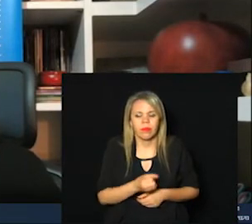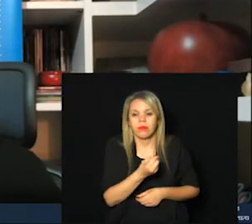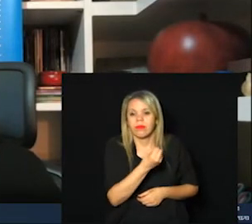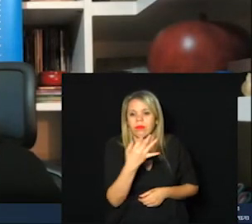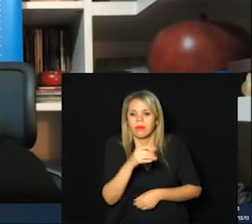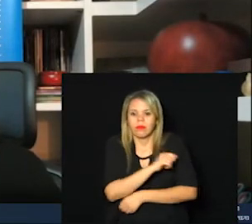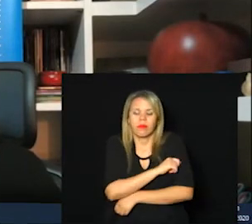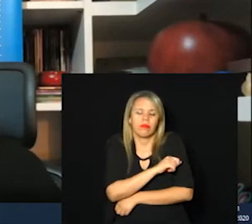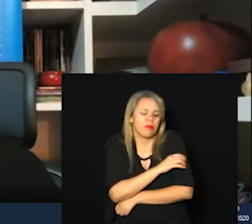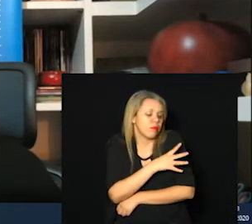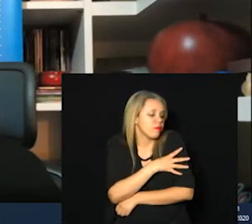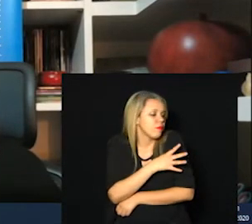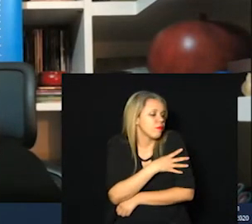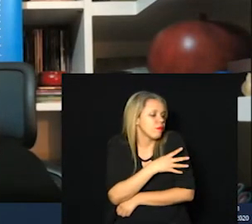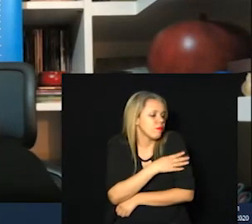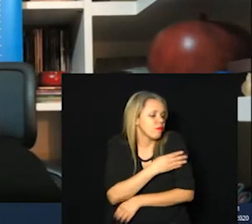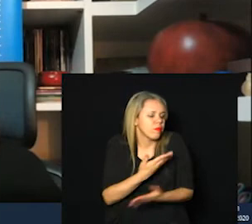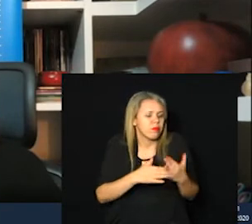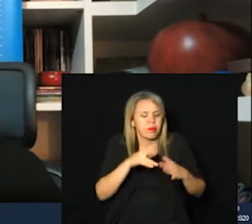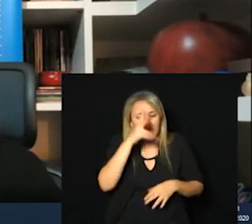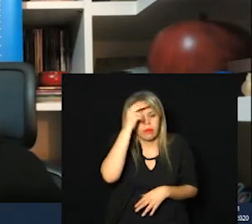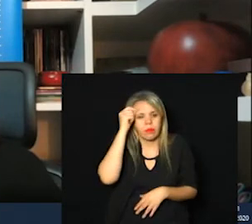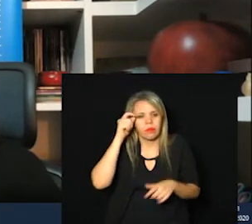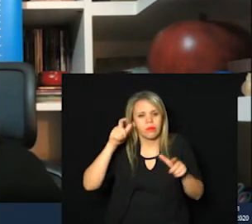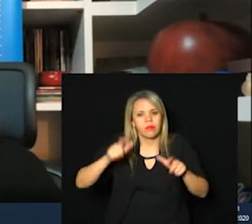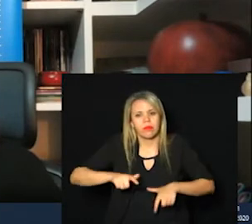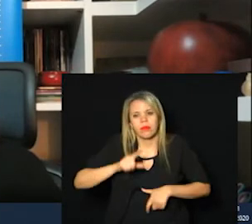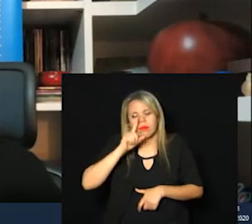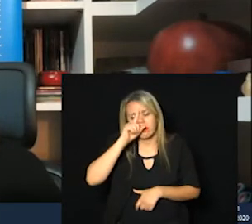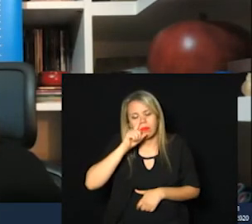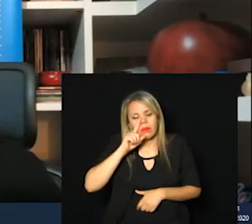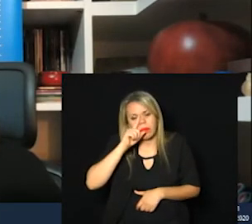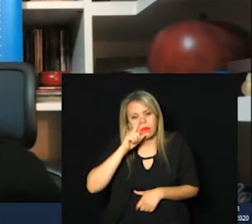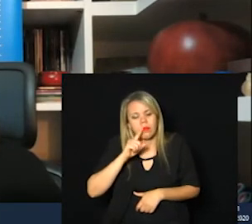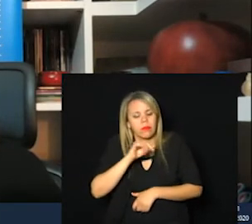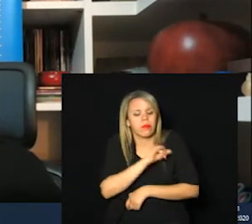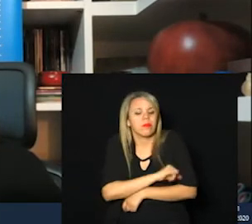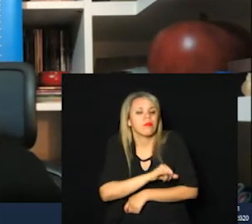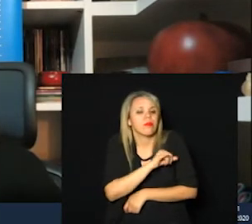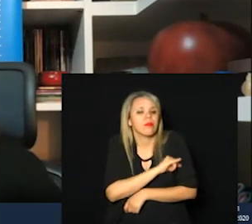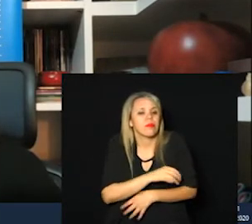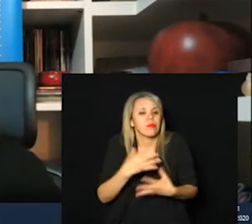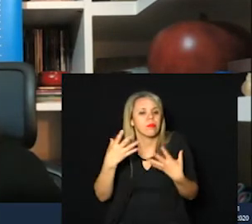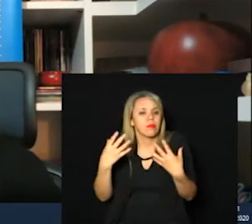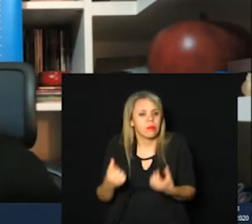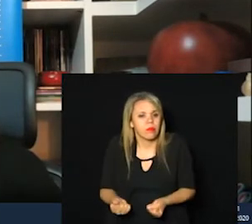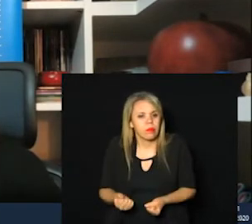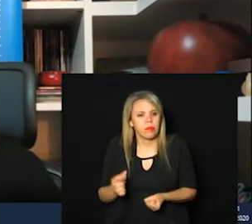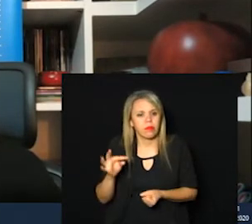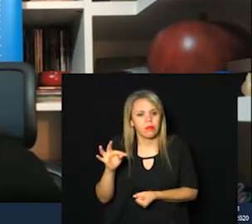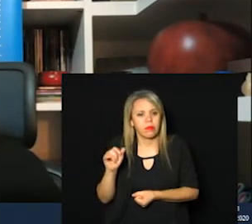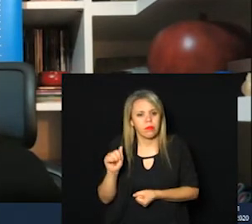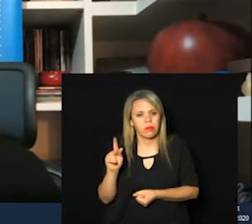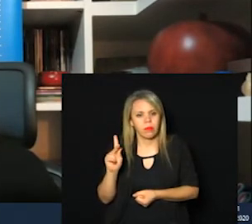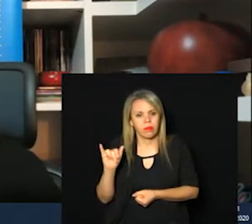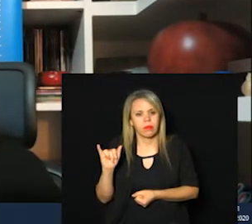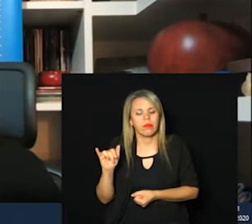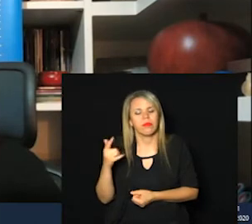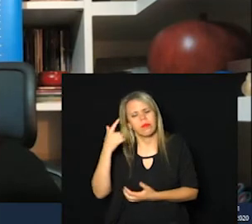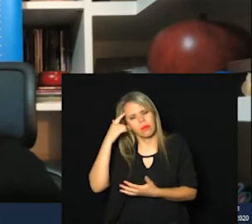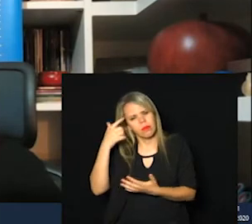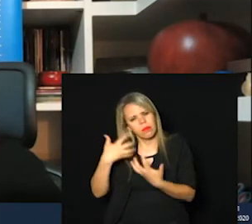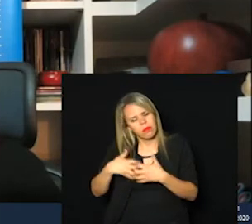daquele 4º ano da escola pública, daquela área de risco do Rio de Janeiro, aderiu ao time out, eles passaram a pensar